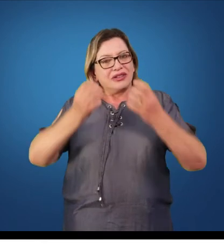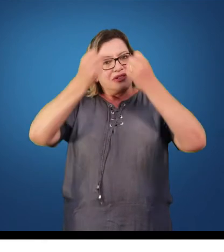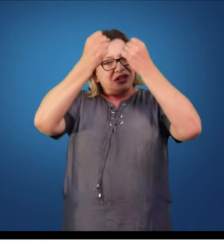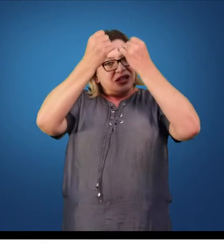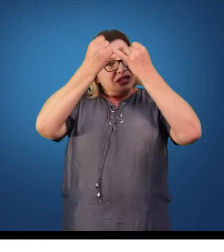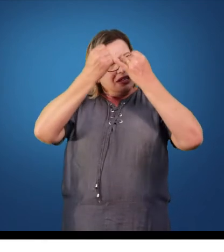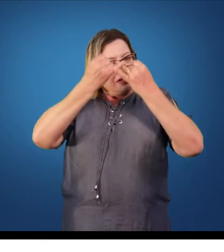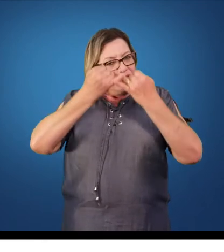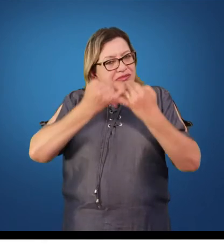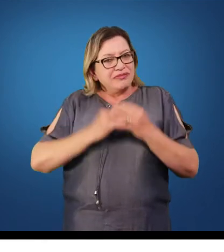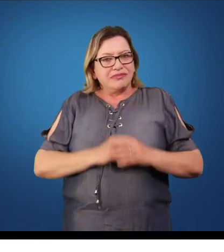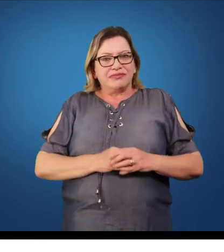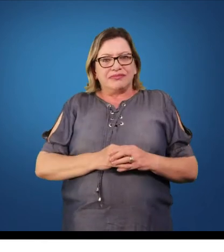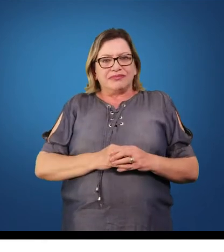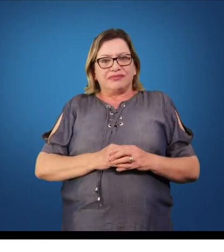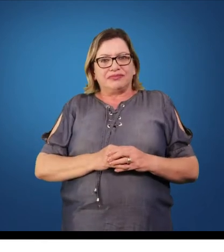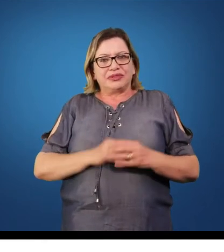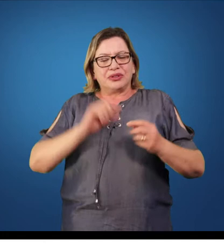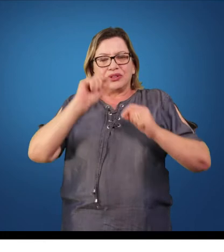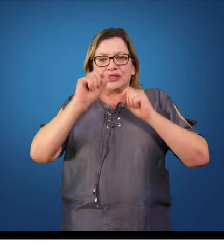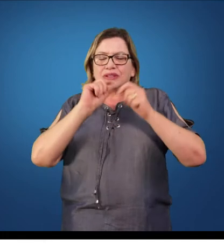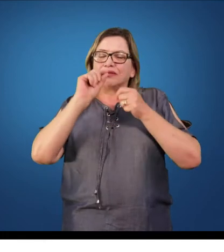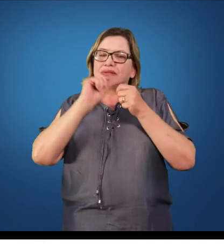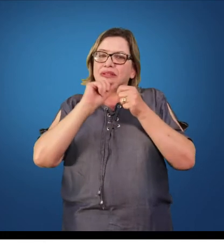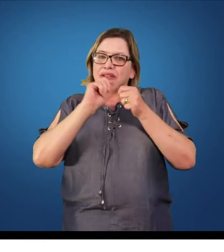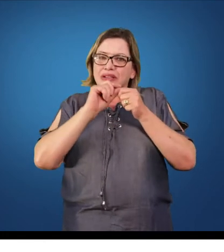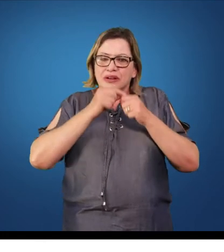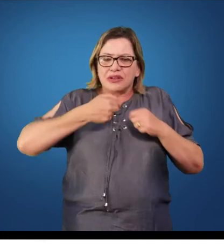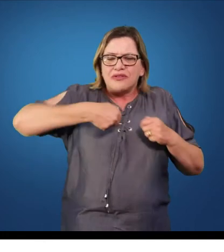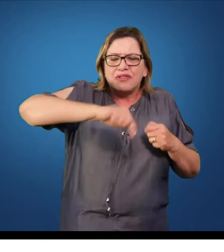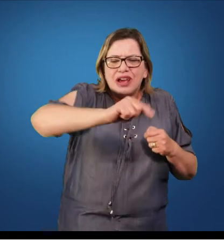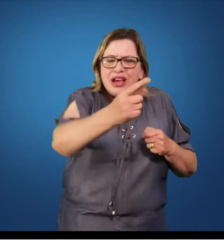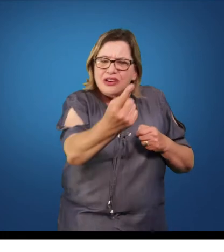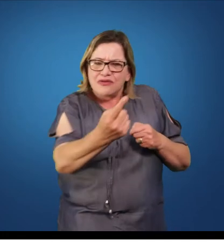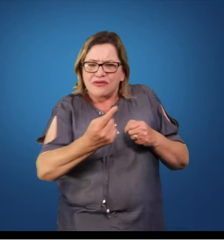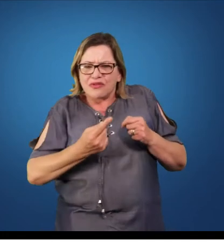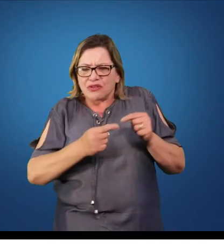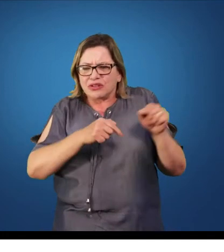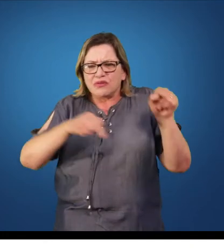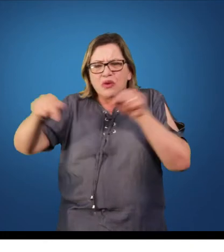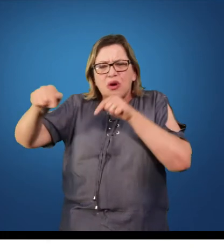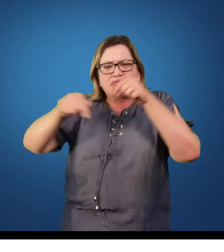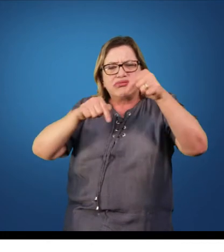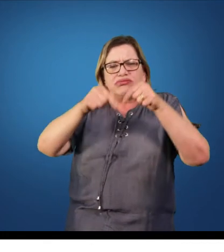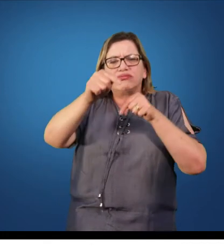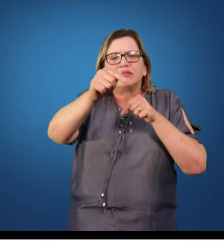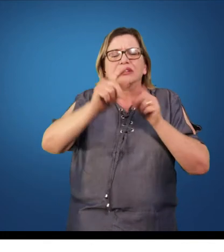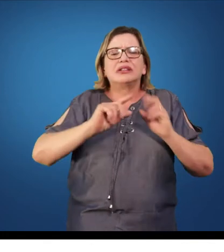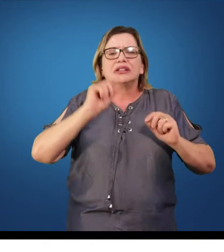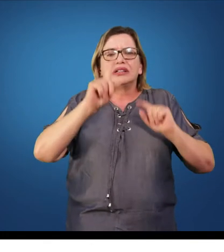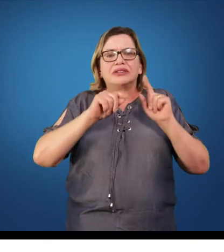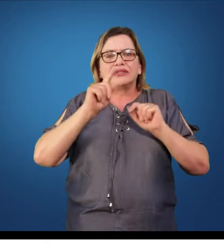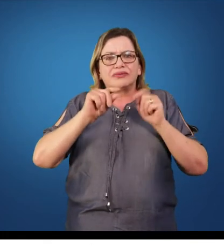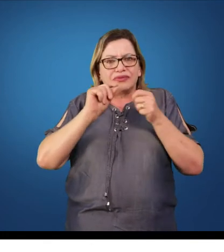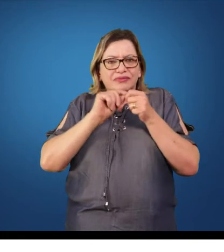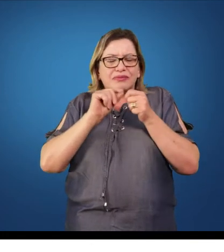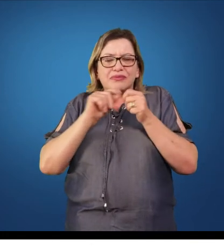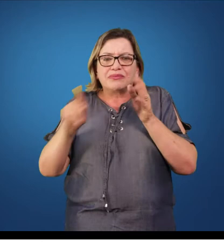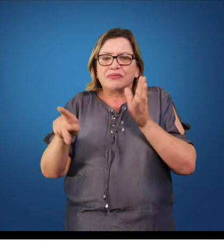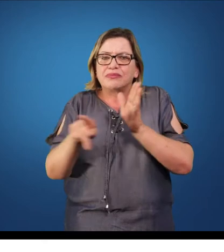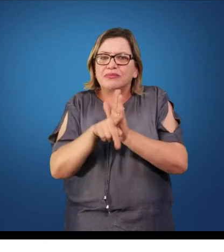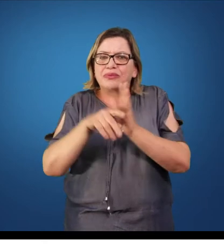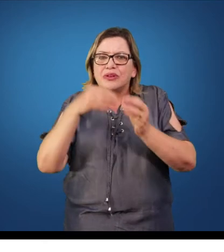que esses elementos que nós fizemos aqui, ida e volta para lá, vem para cá, vai para lá, vem para cá, faz